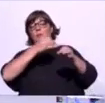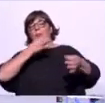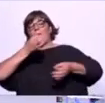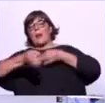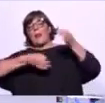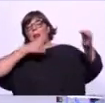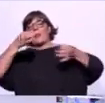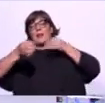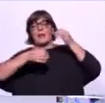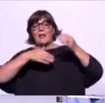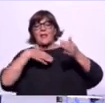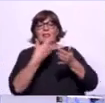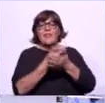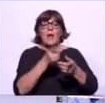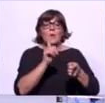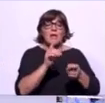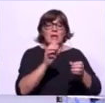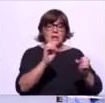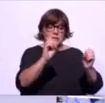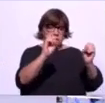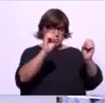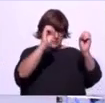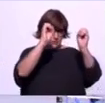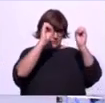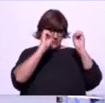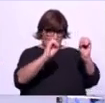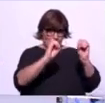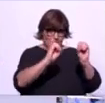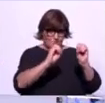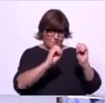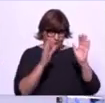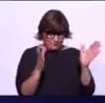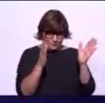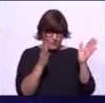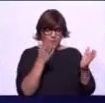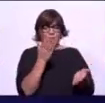Zero. Absolutamente nada. Fábio, aqui comparações que...